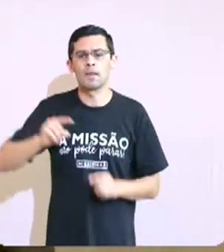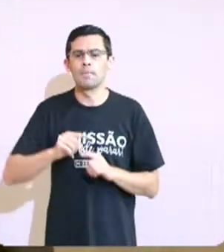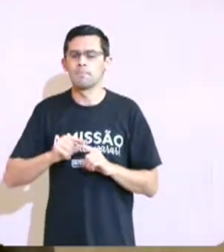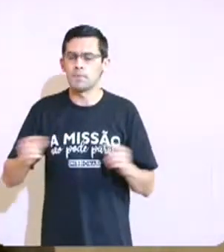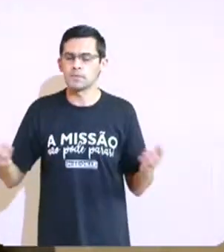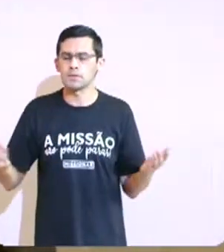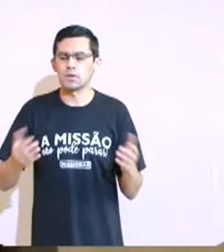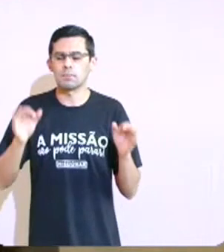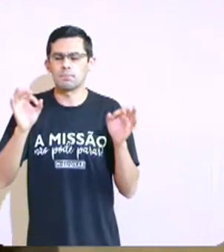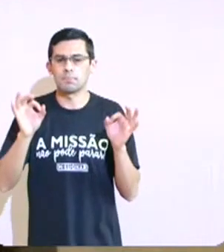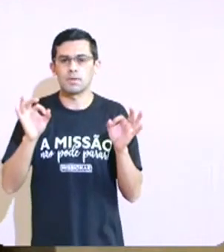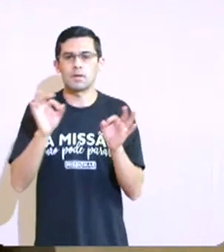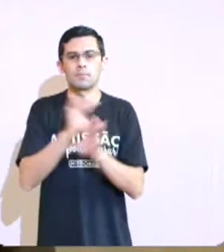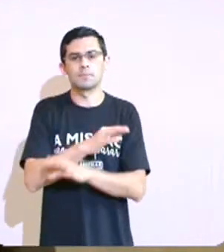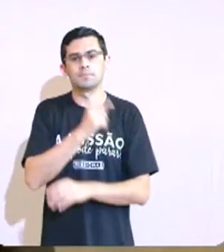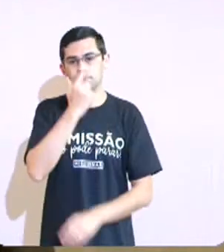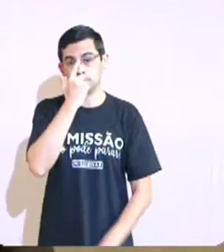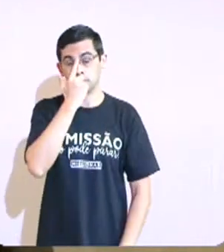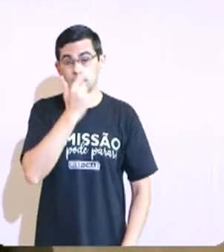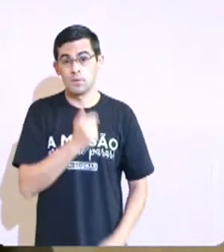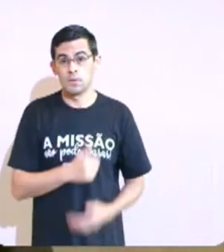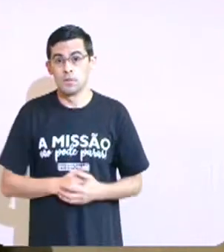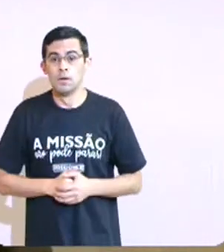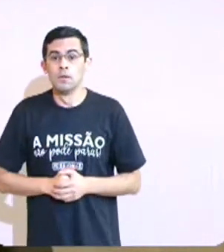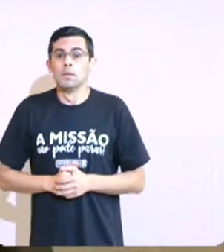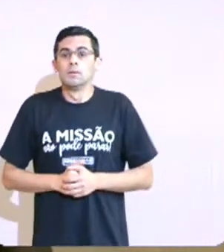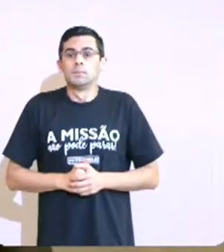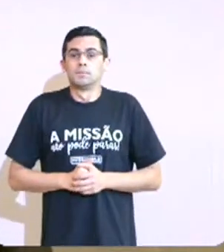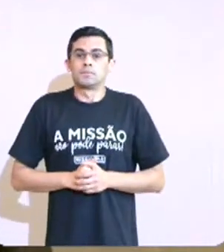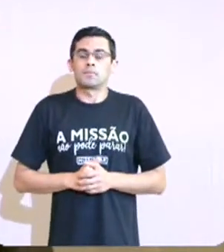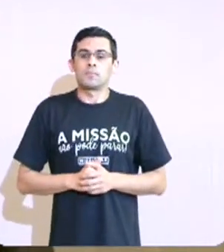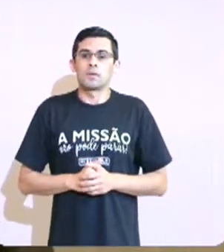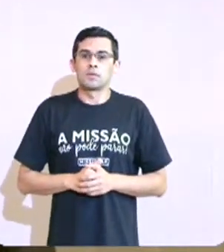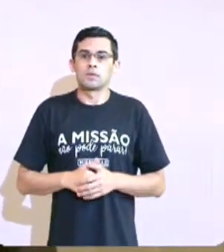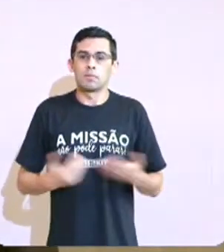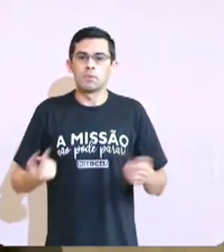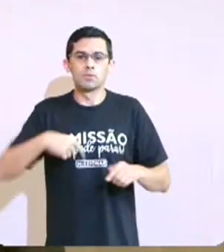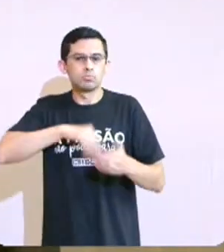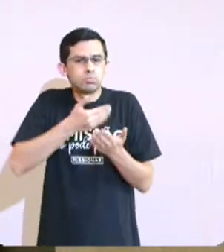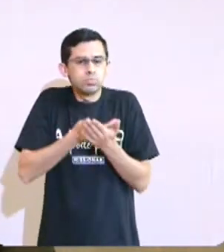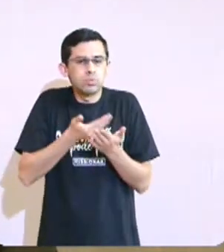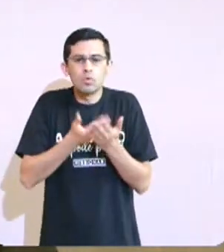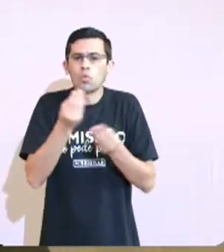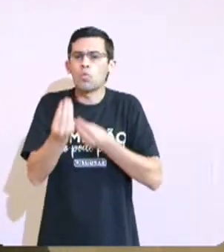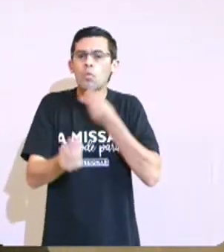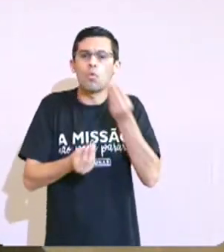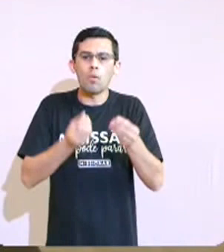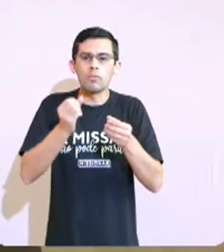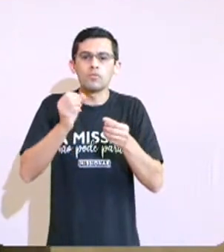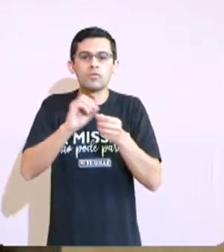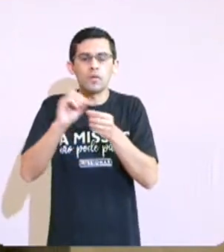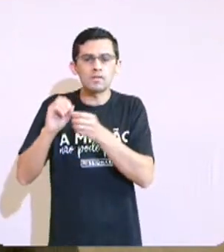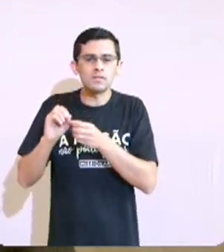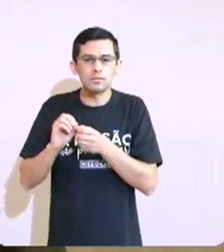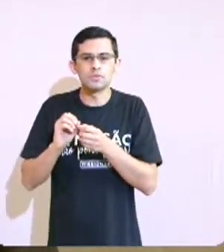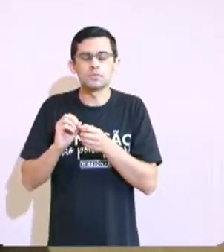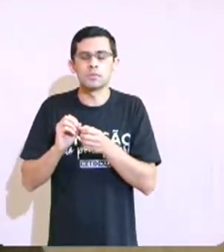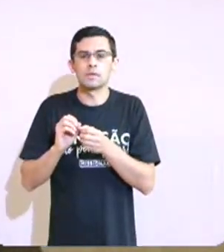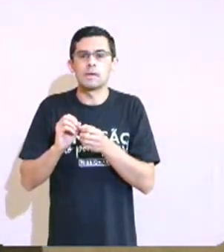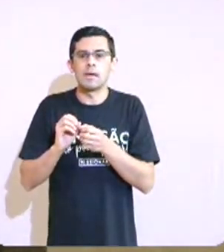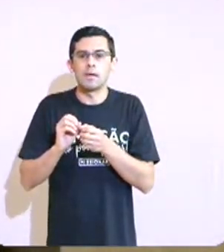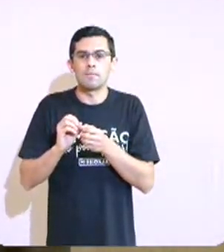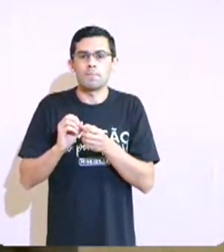concluir, deixe-me, tratando desta maneira, do como fazemos aquilo que fazemos,